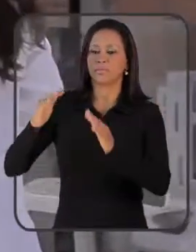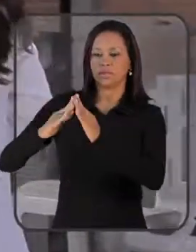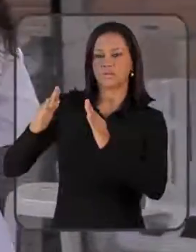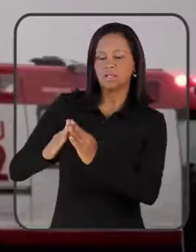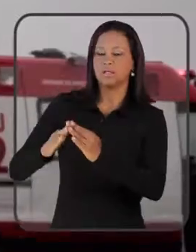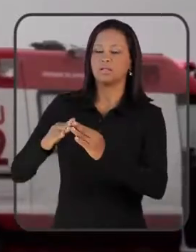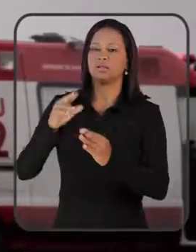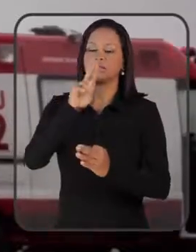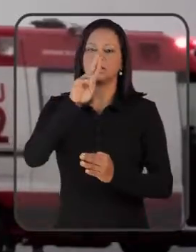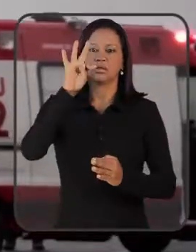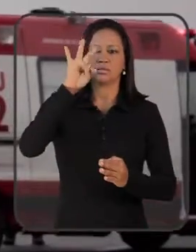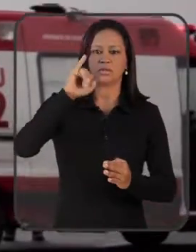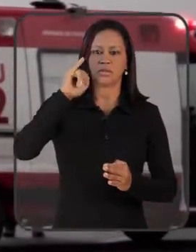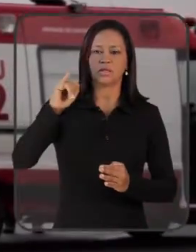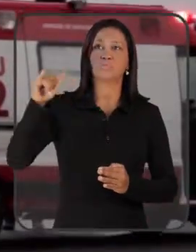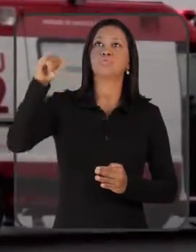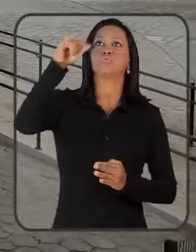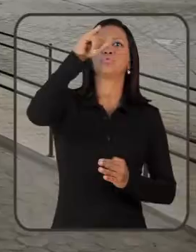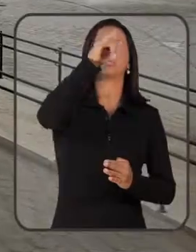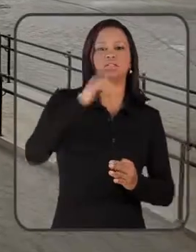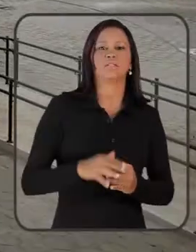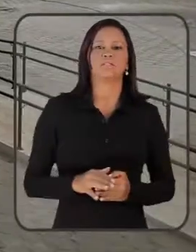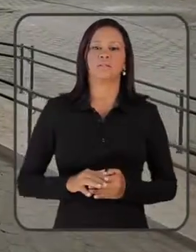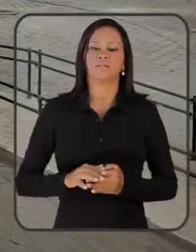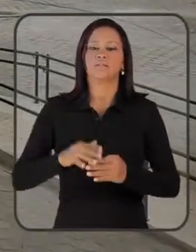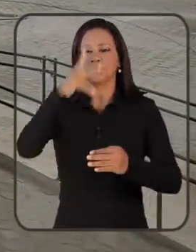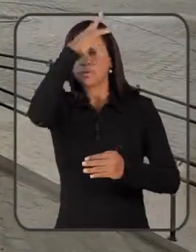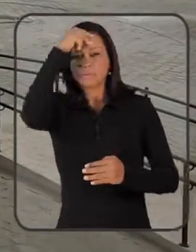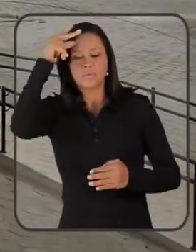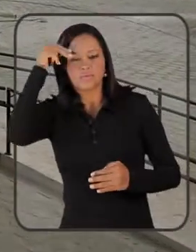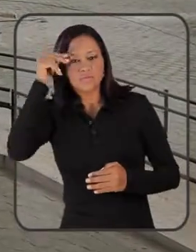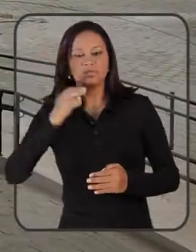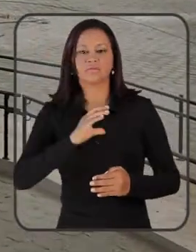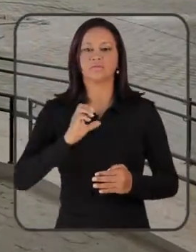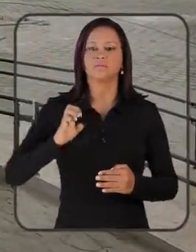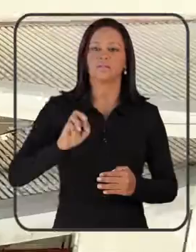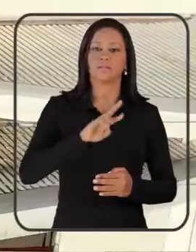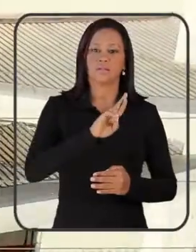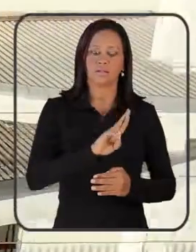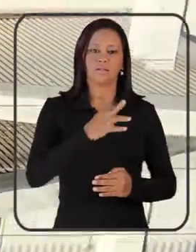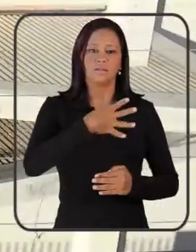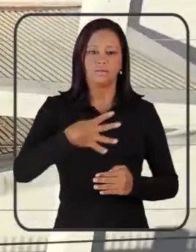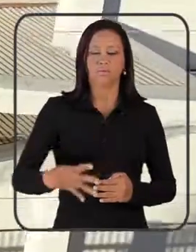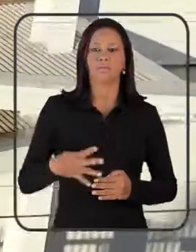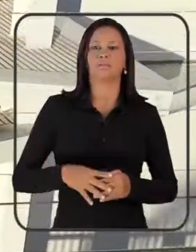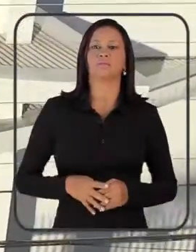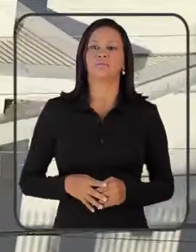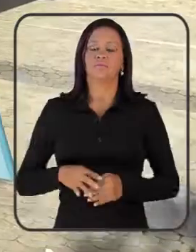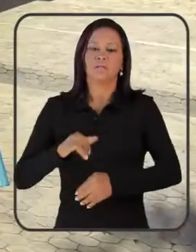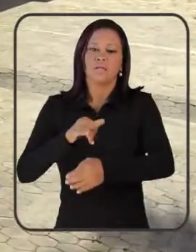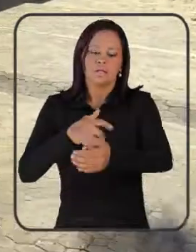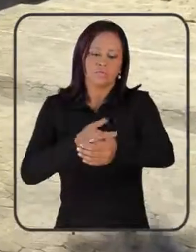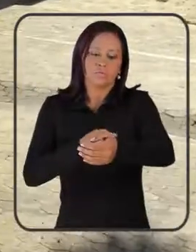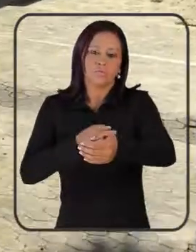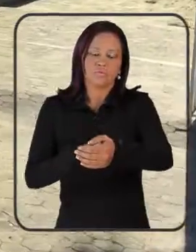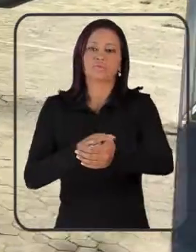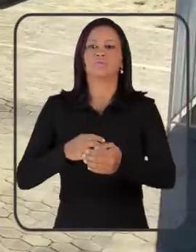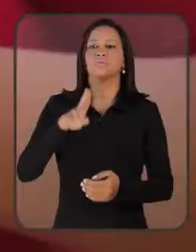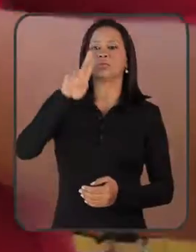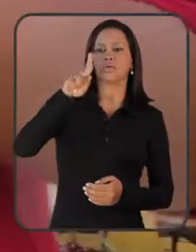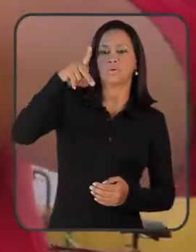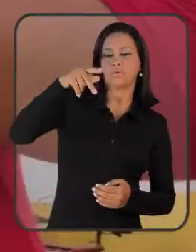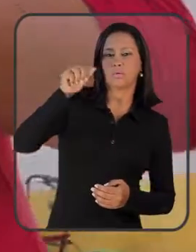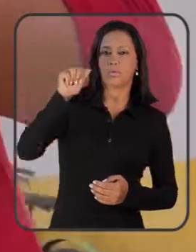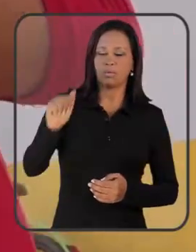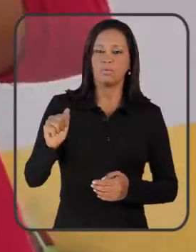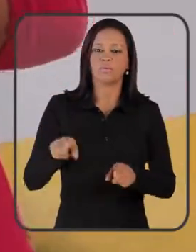Casa, da UTI Aérea. É o prefeito do Centro de Reabilitação, da Hemodiálise, da UPA.